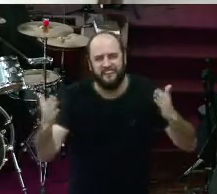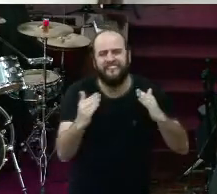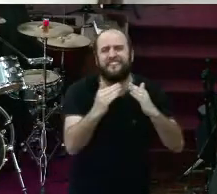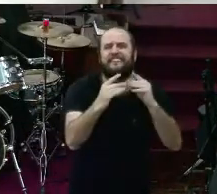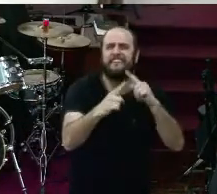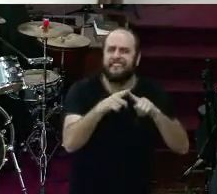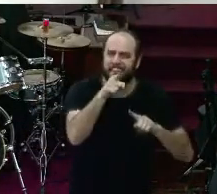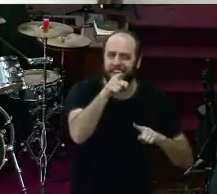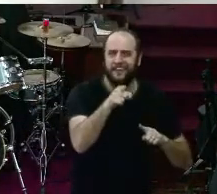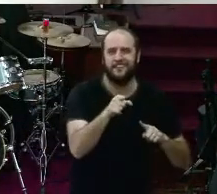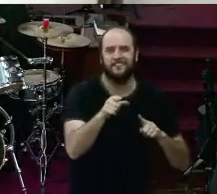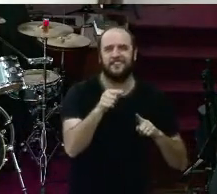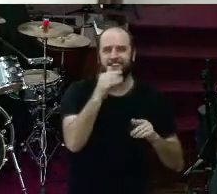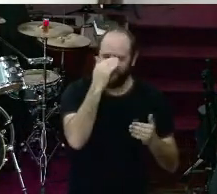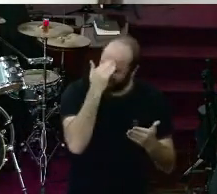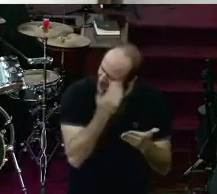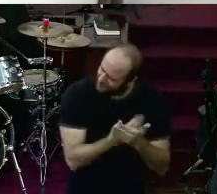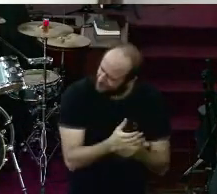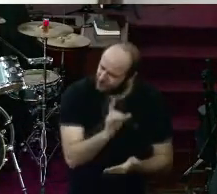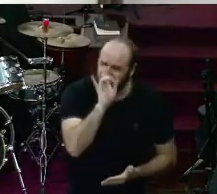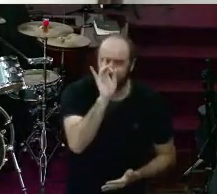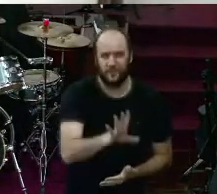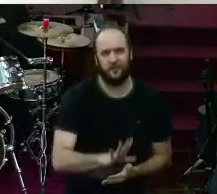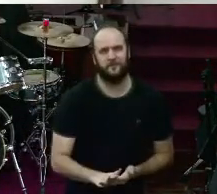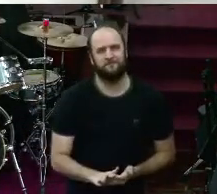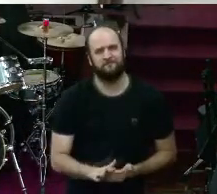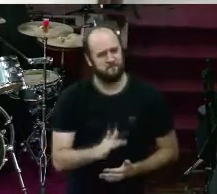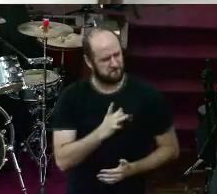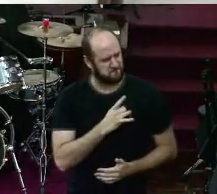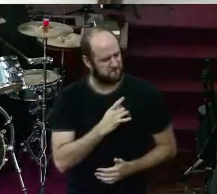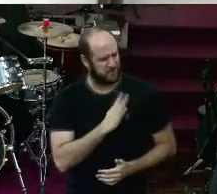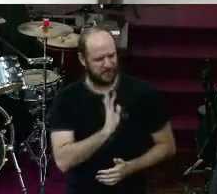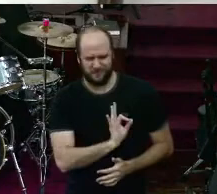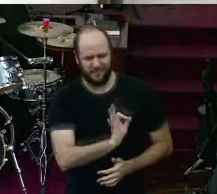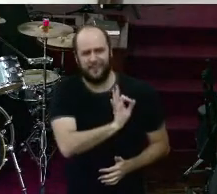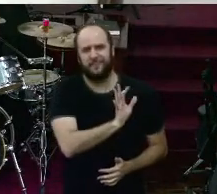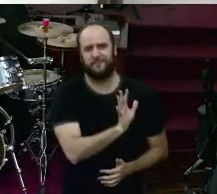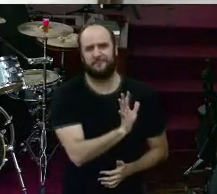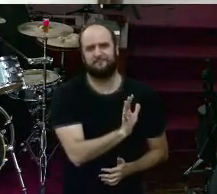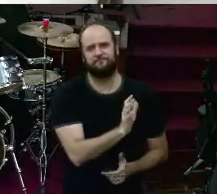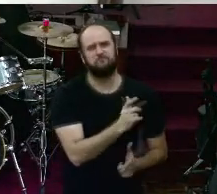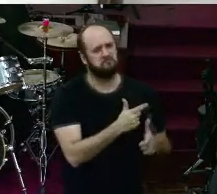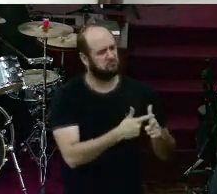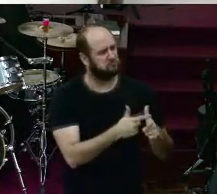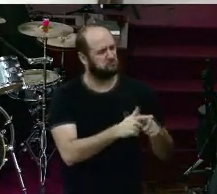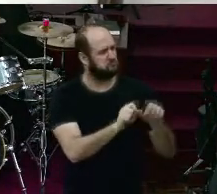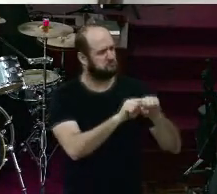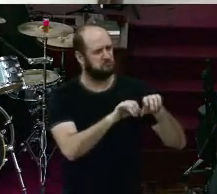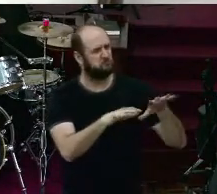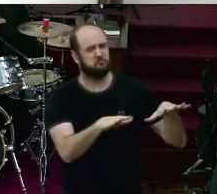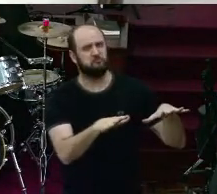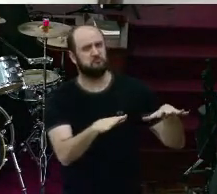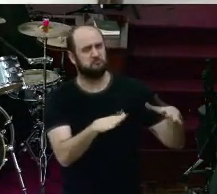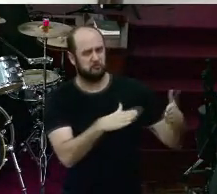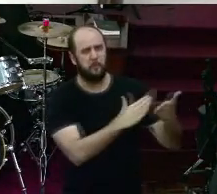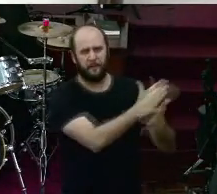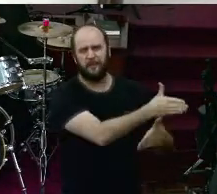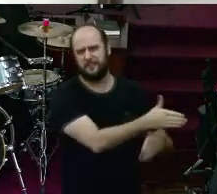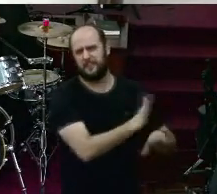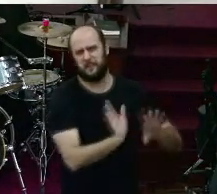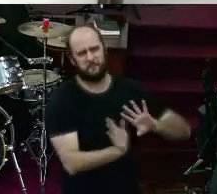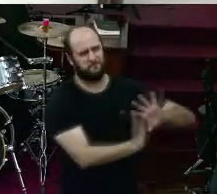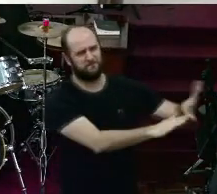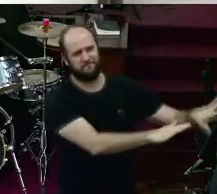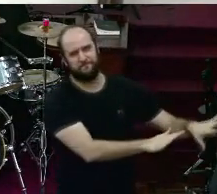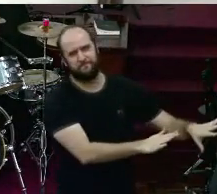não temas, creia somente. Essa turbulência vai passar, mas devemos estar preparados, porque